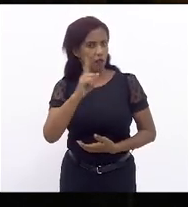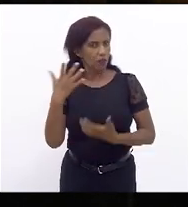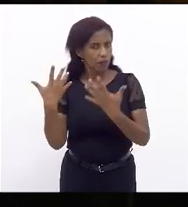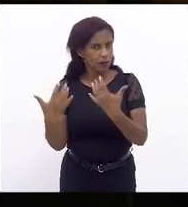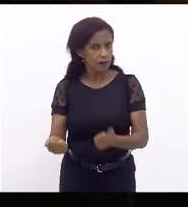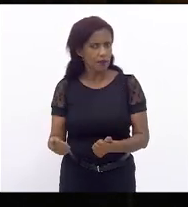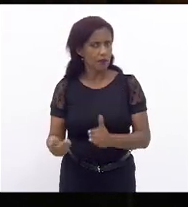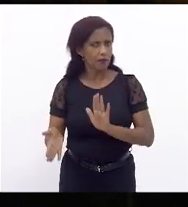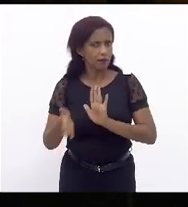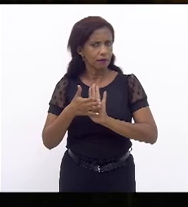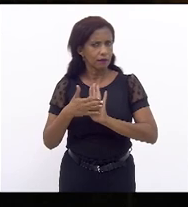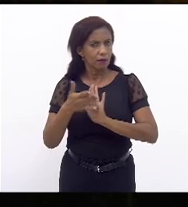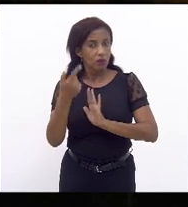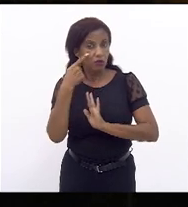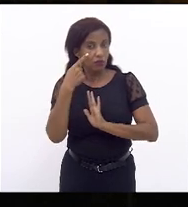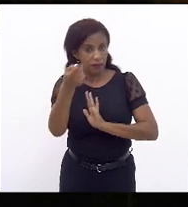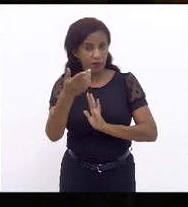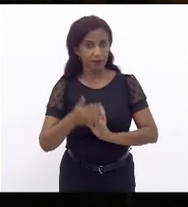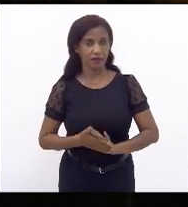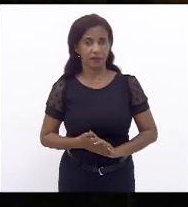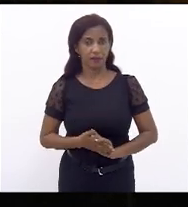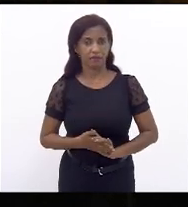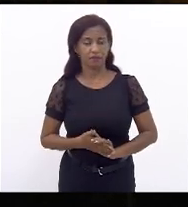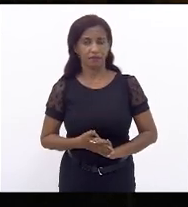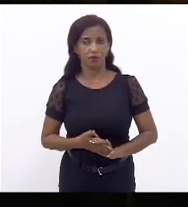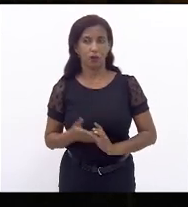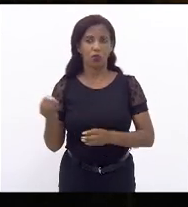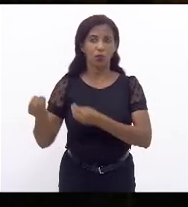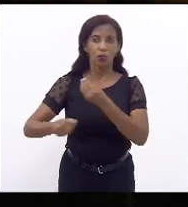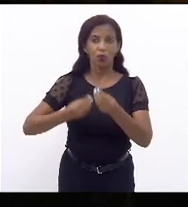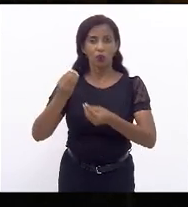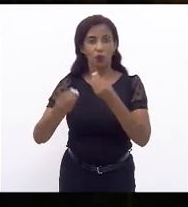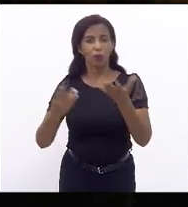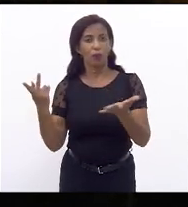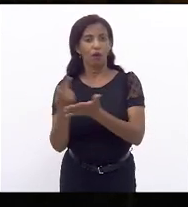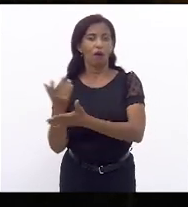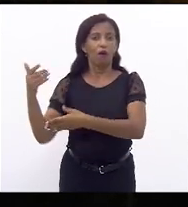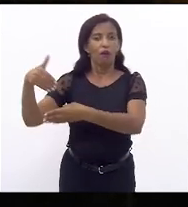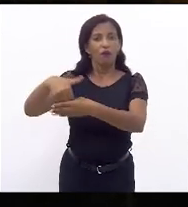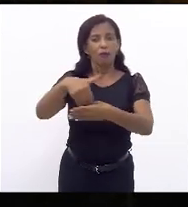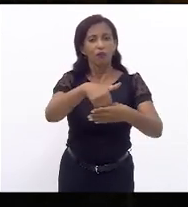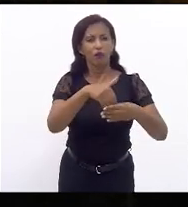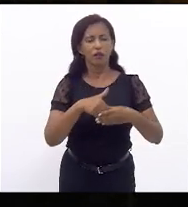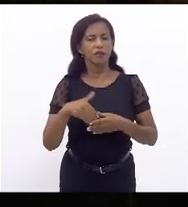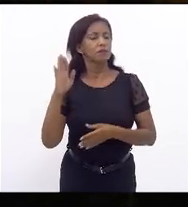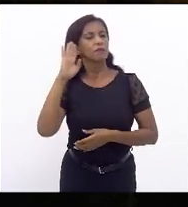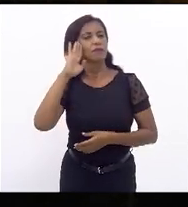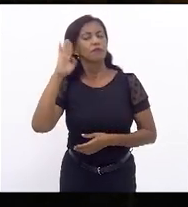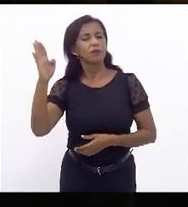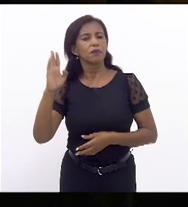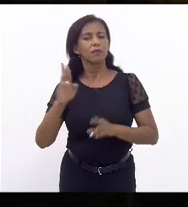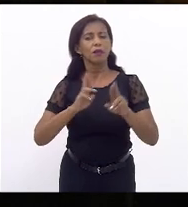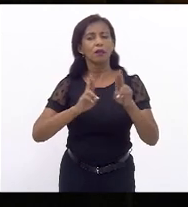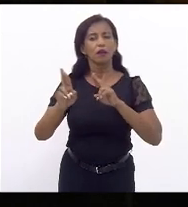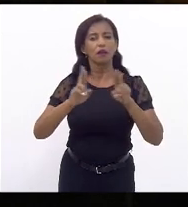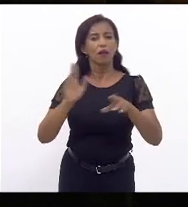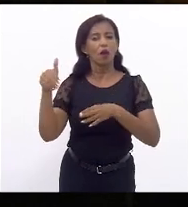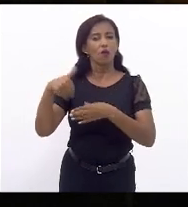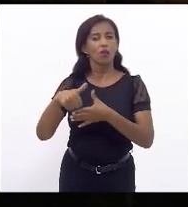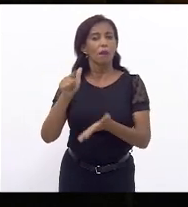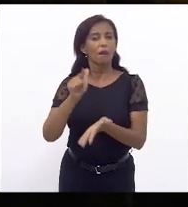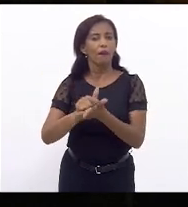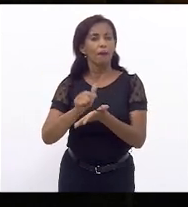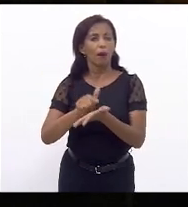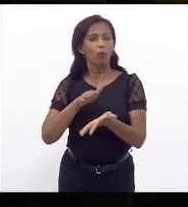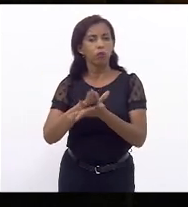as pautas. Basta você ver, enxergar como foi as votações, principalmente em relação ao voto impresso.